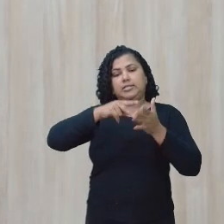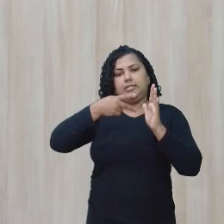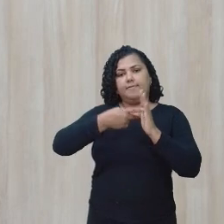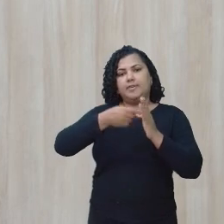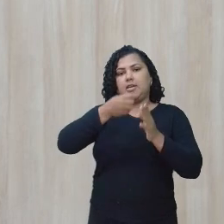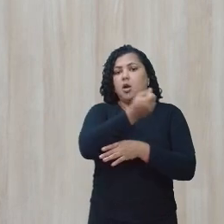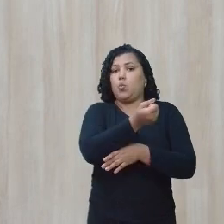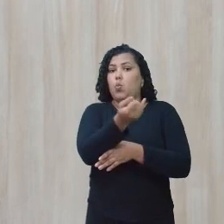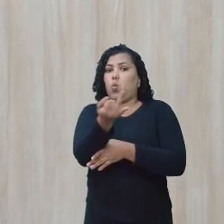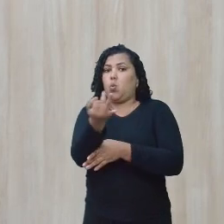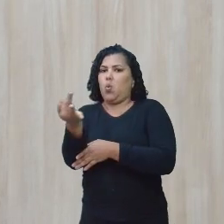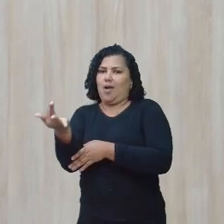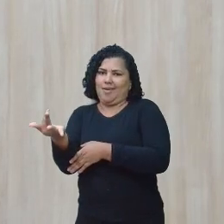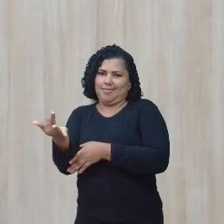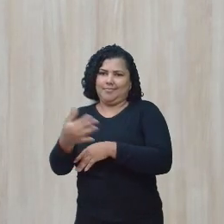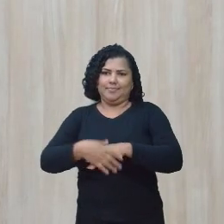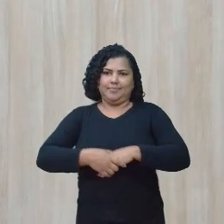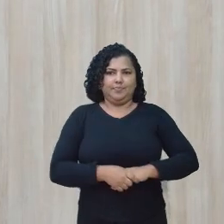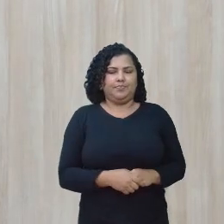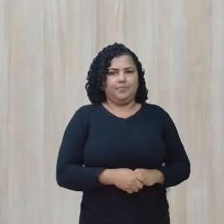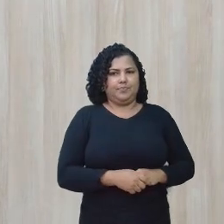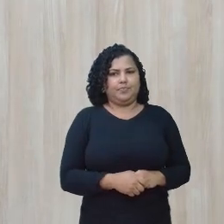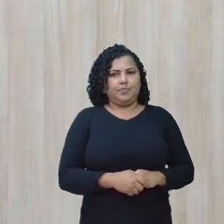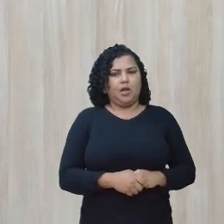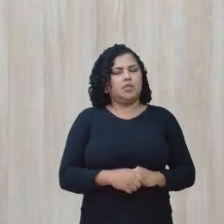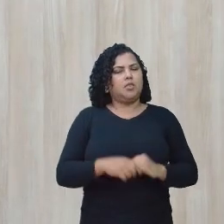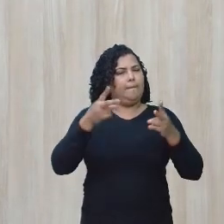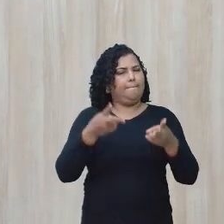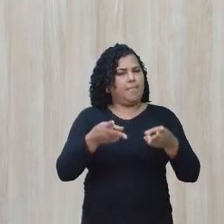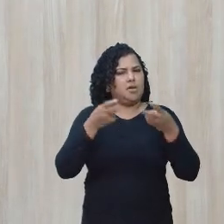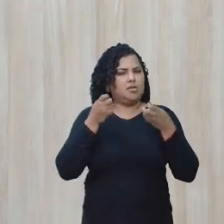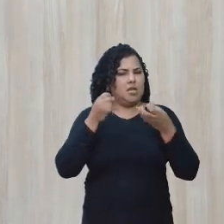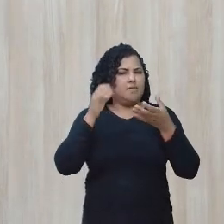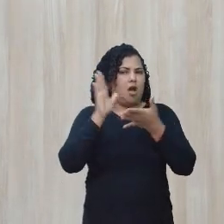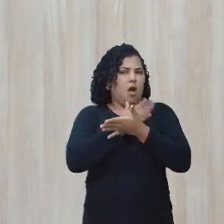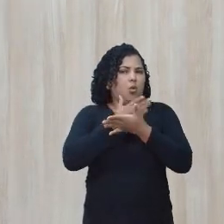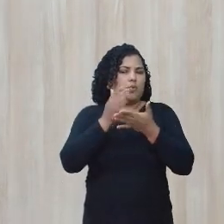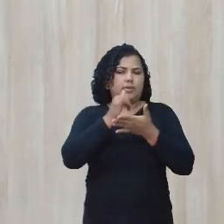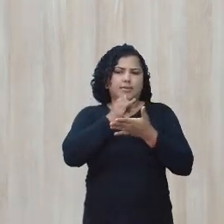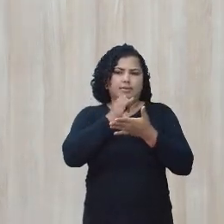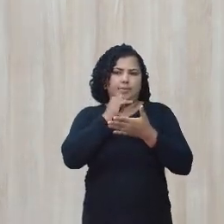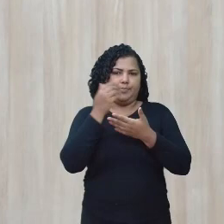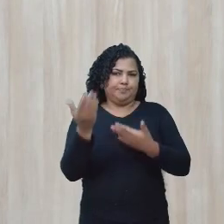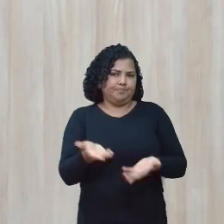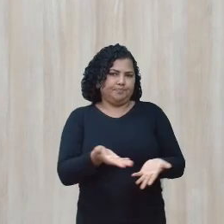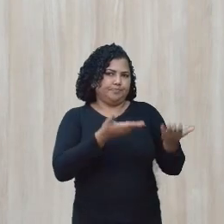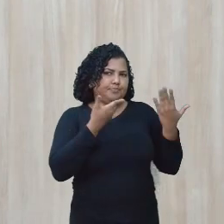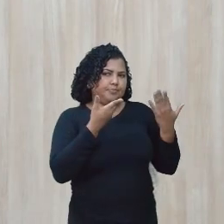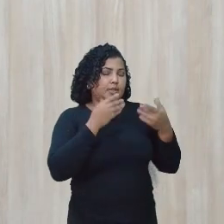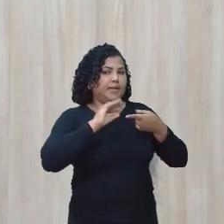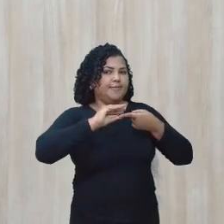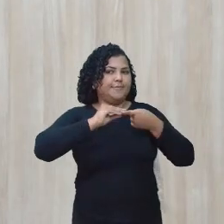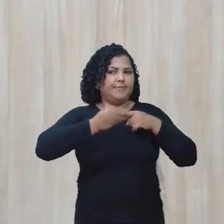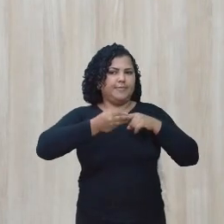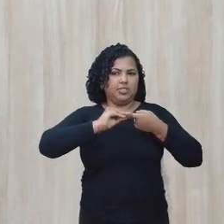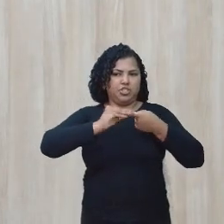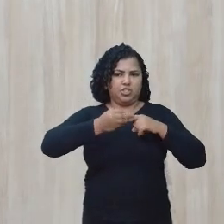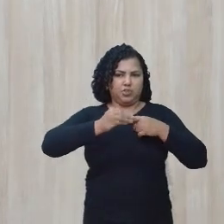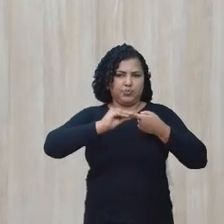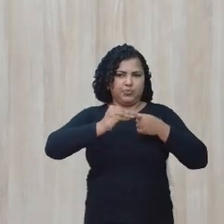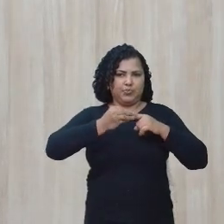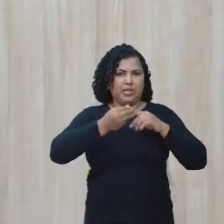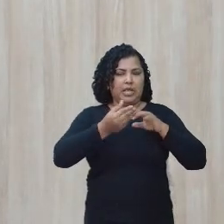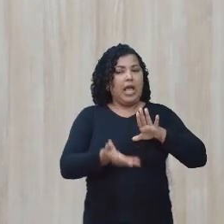Seguinte. Vamos aqui observar algumas exceções. A primeira exceção que eu trago para vocês é a palavra feijão. Perceba que na